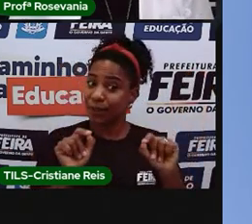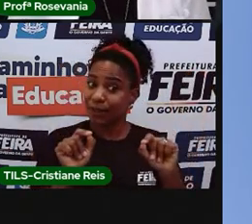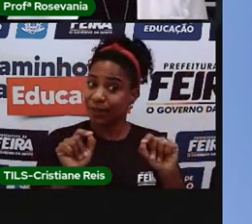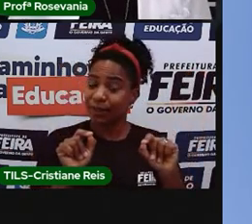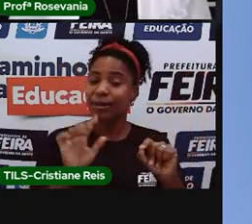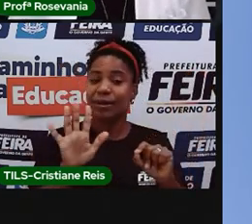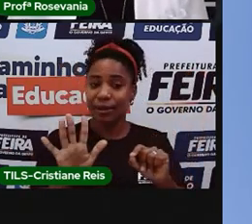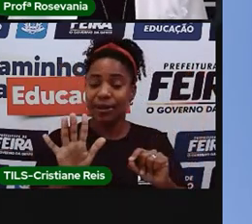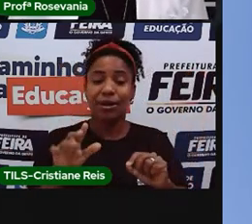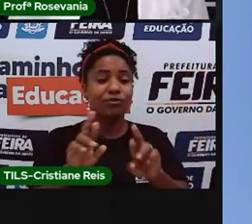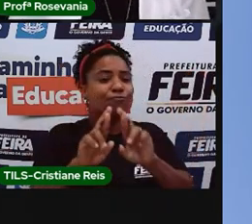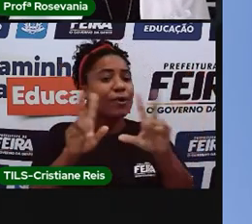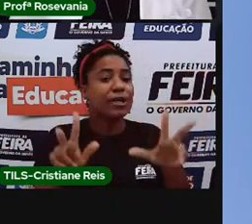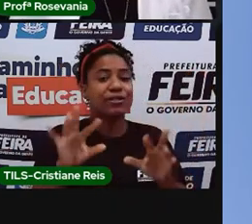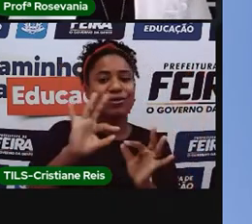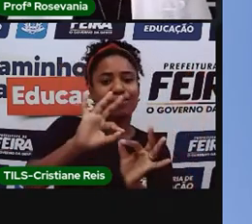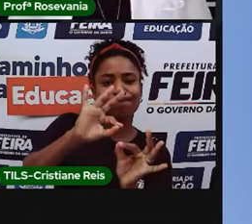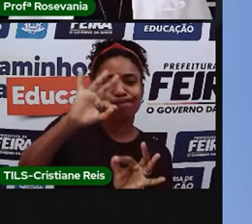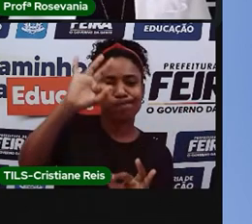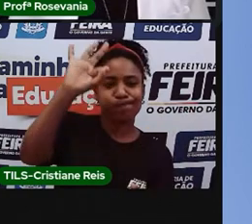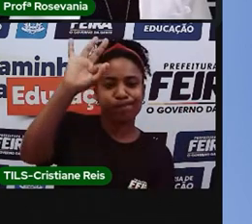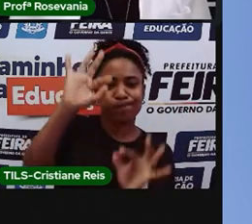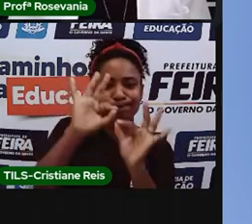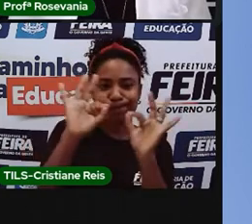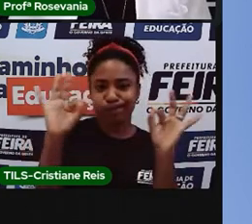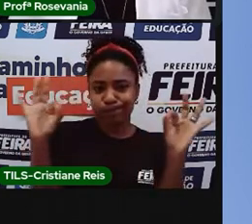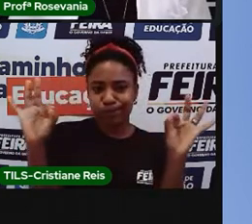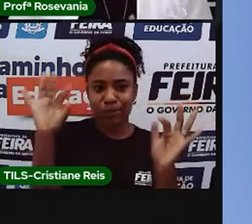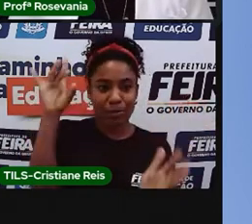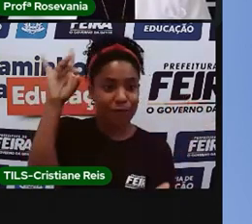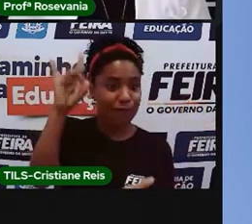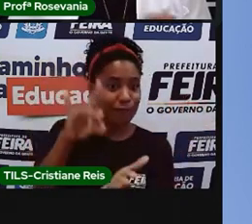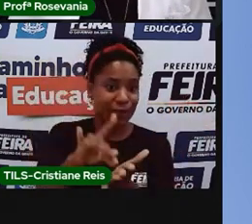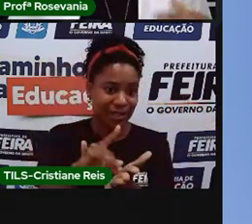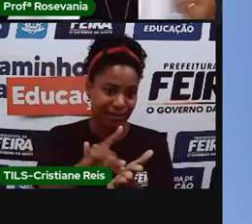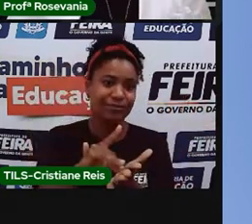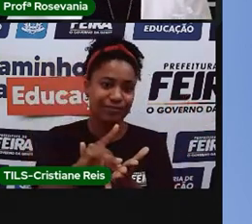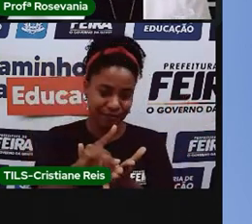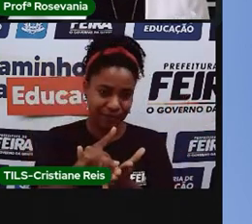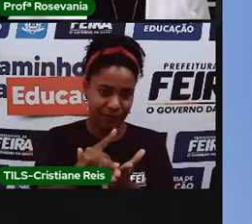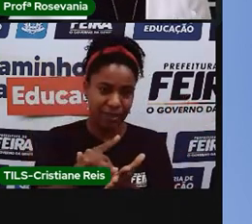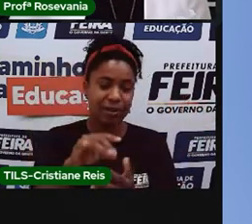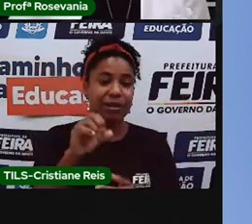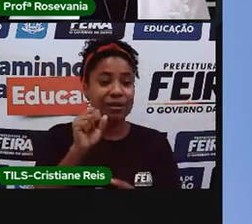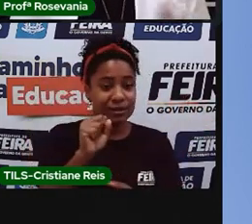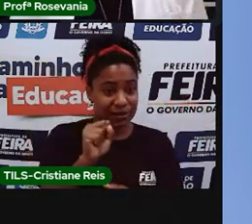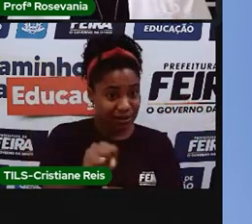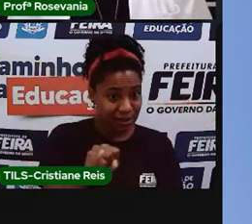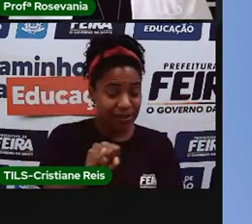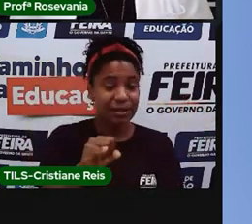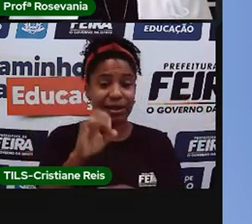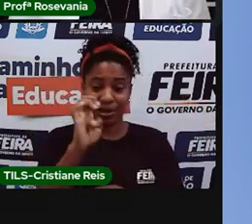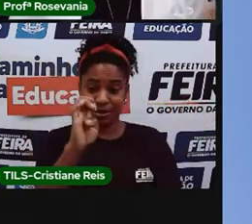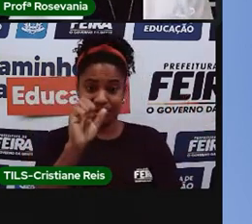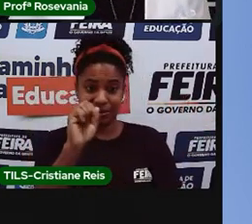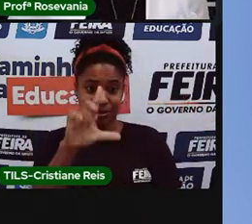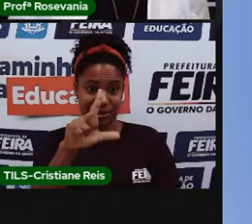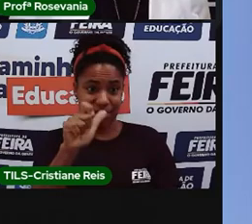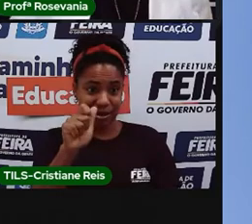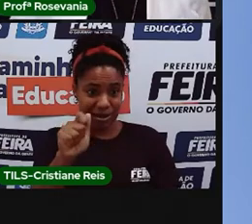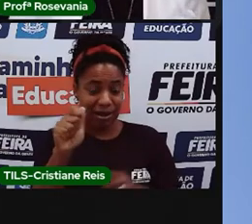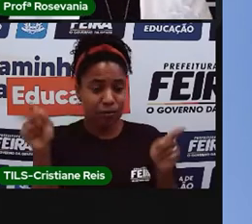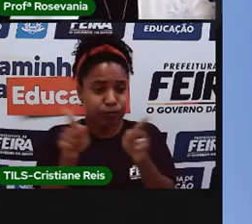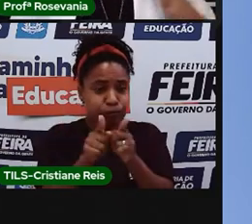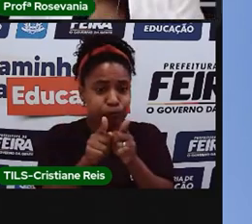da escala, mas basta vocês saberem, né, que quanto, né, é maior a escala, menor a quantidade de detalhes, e aí você tem